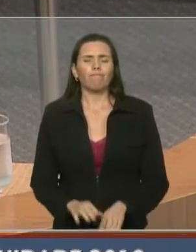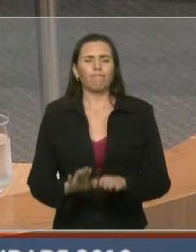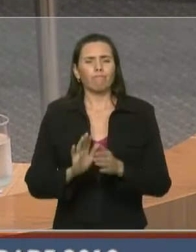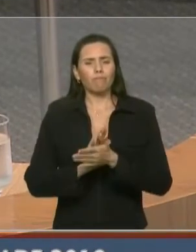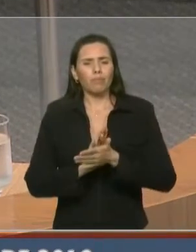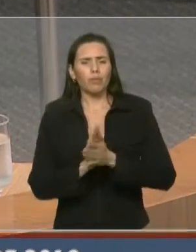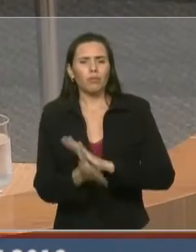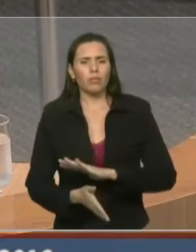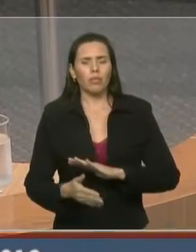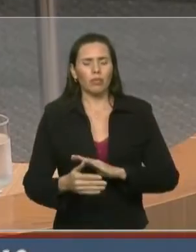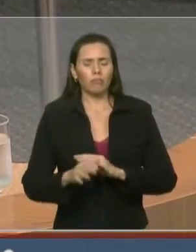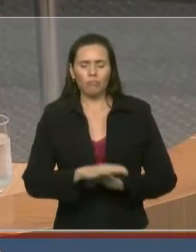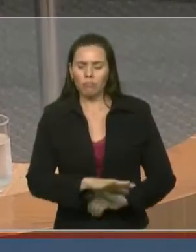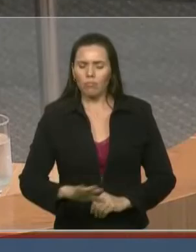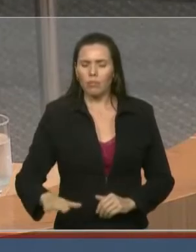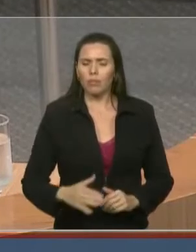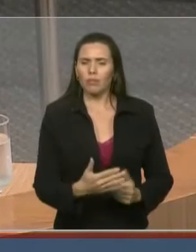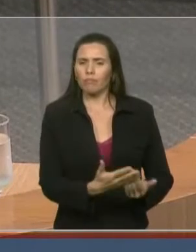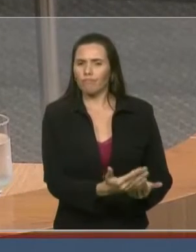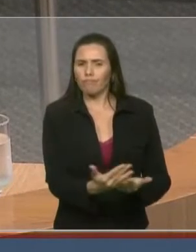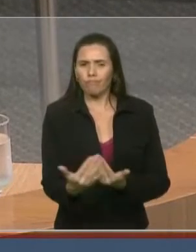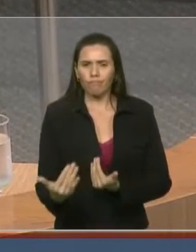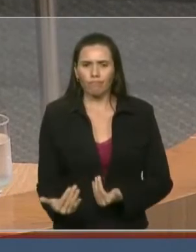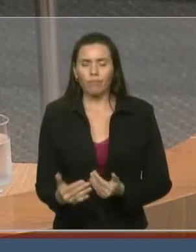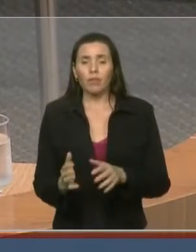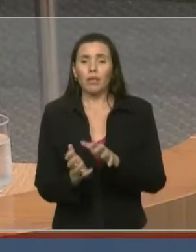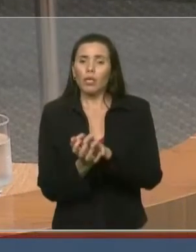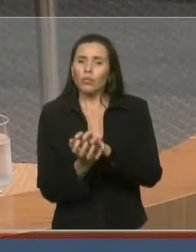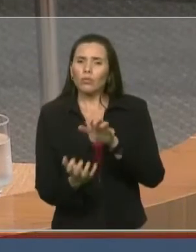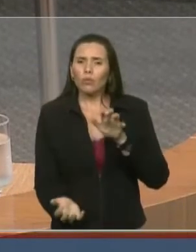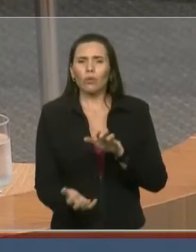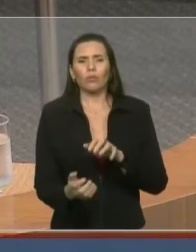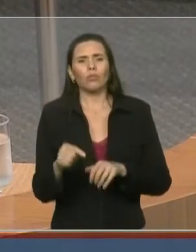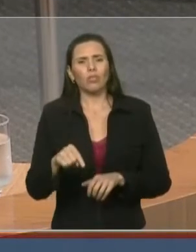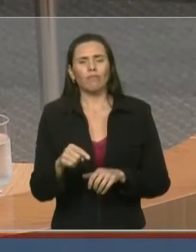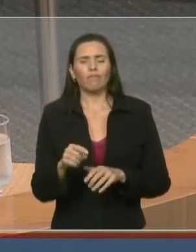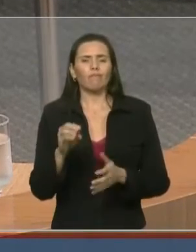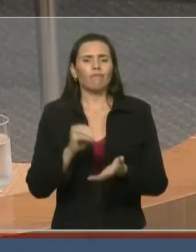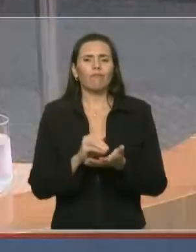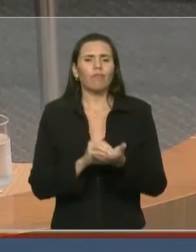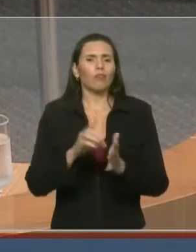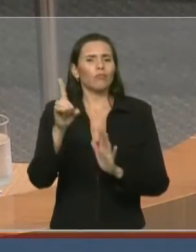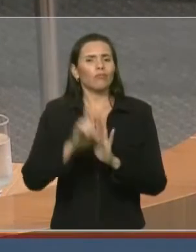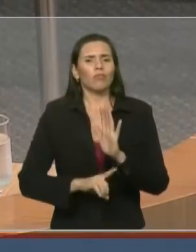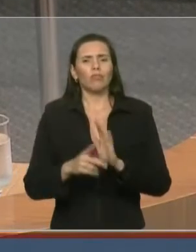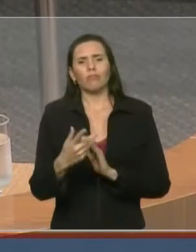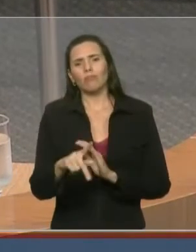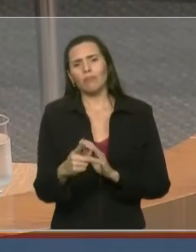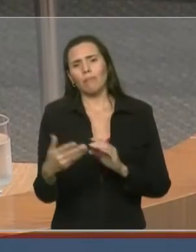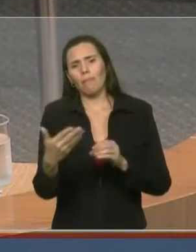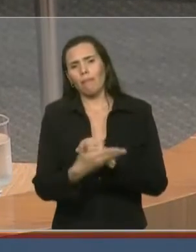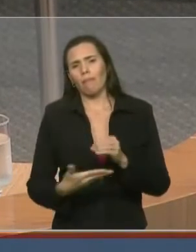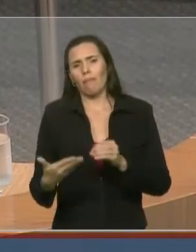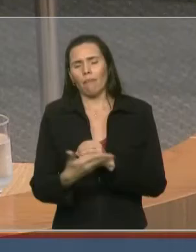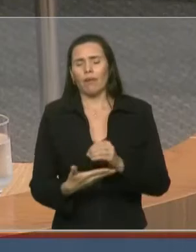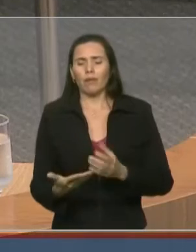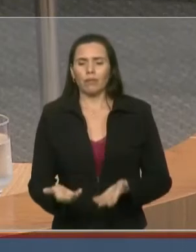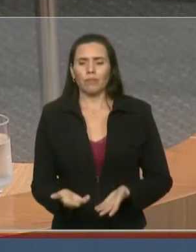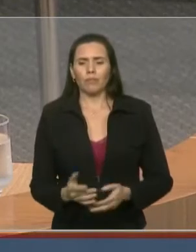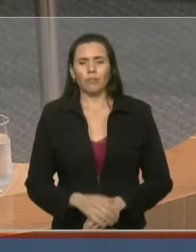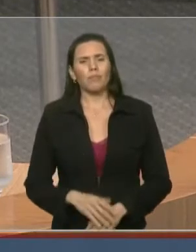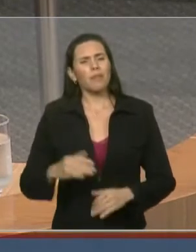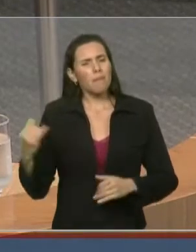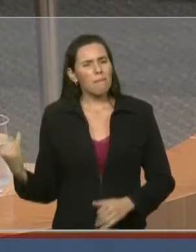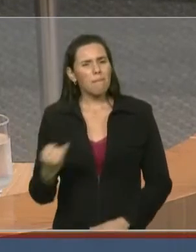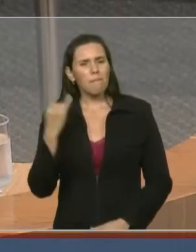crianças e adolescentes e idosos rotineiramente violados em direitos básicos. É importante citar essas